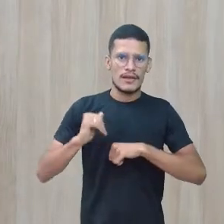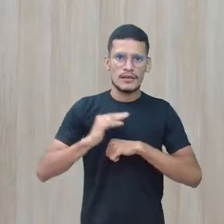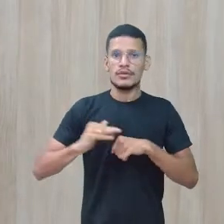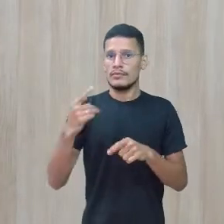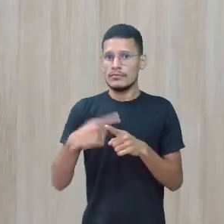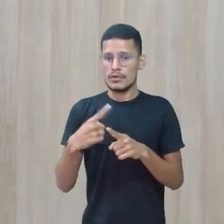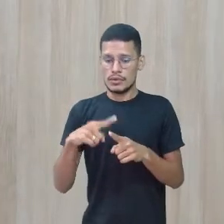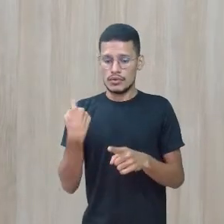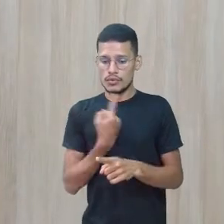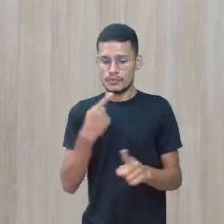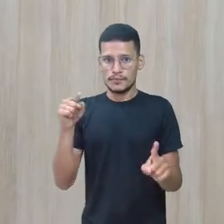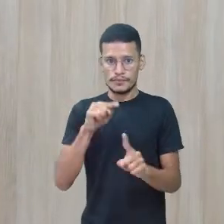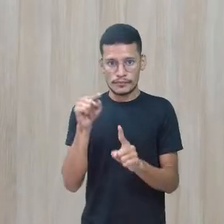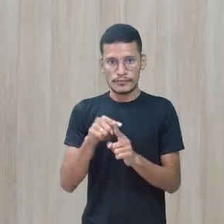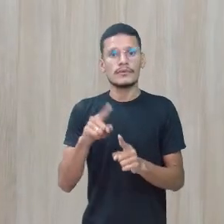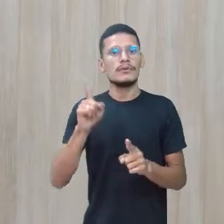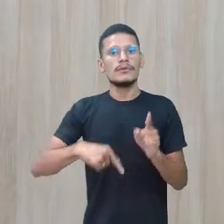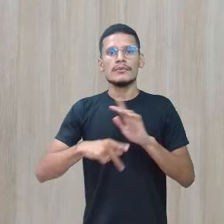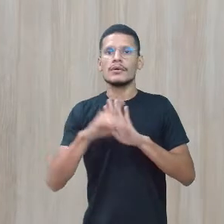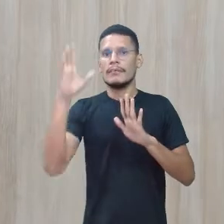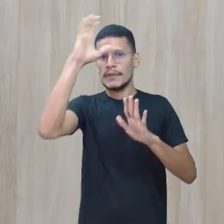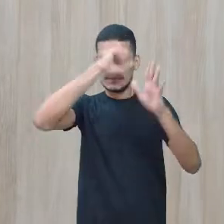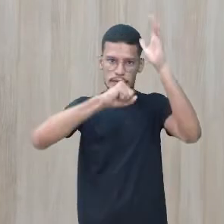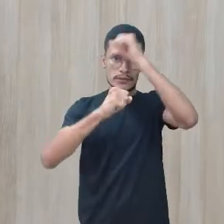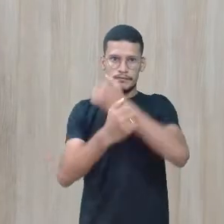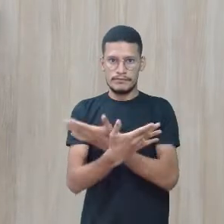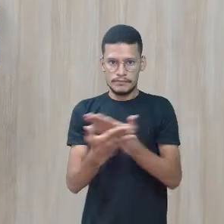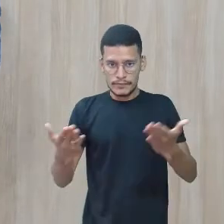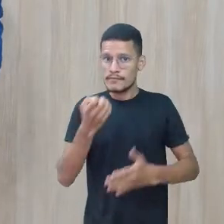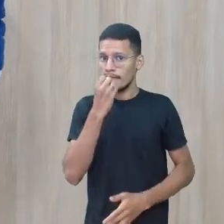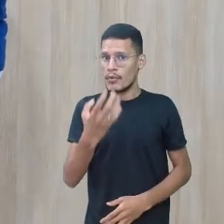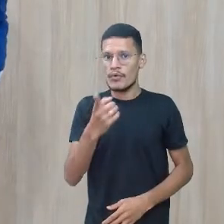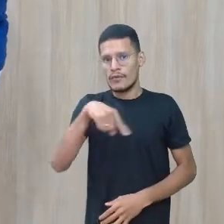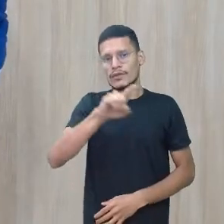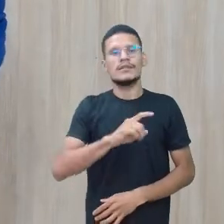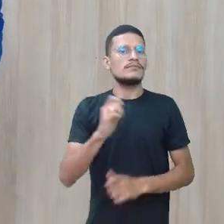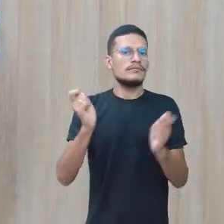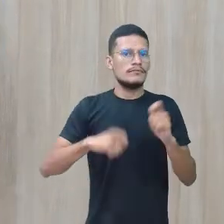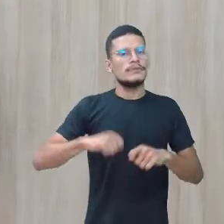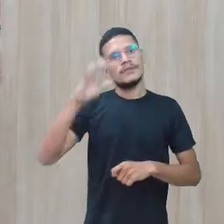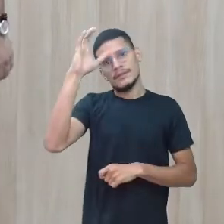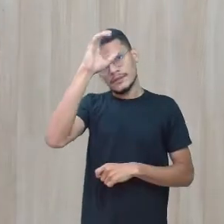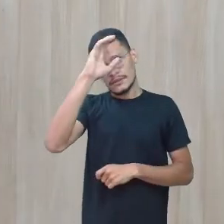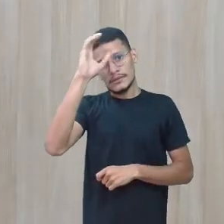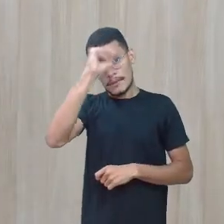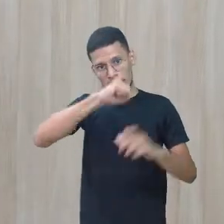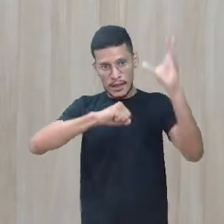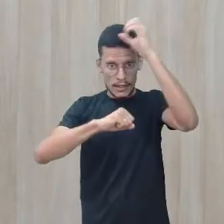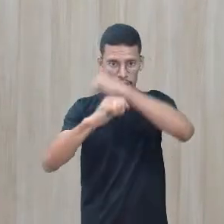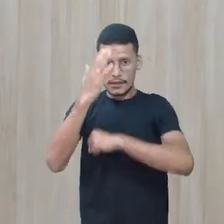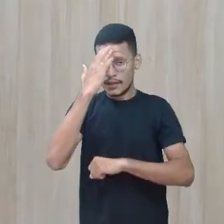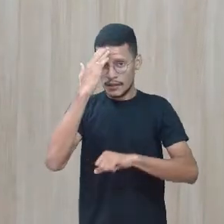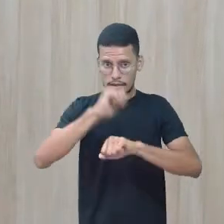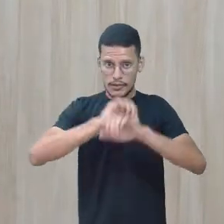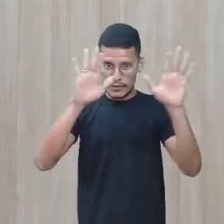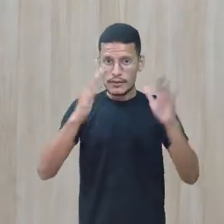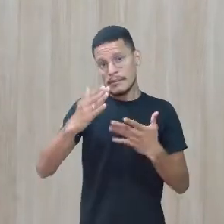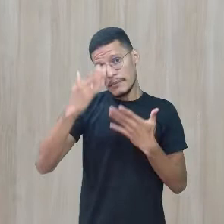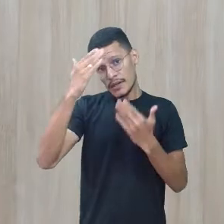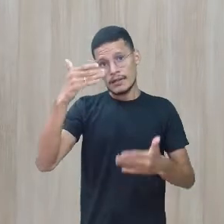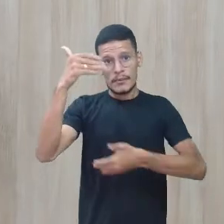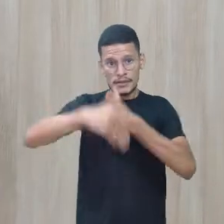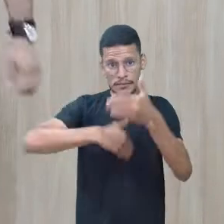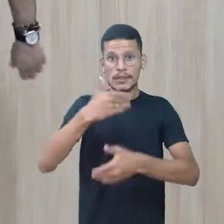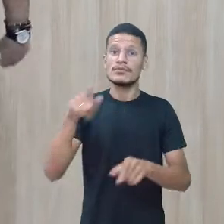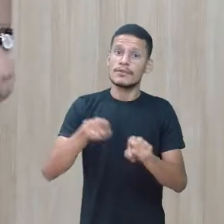nosso objetivo principal é a aprendizagem de vocês, né? E que bom que vocês estão entendendo. Então vamos continuar. E muito obrigado aí pela participação